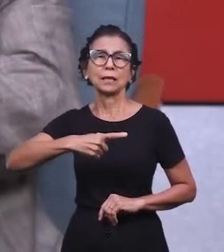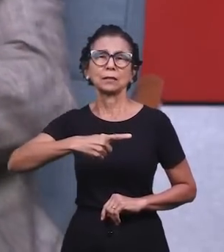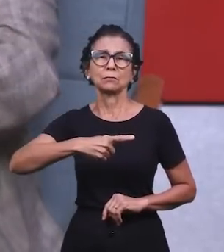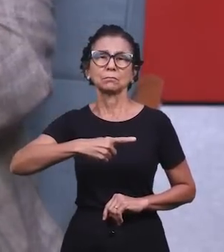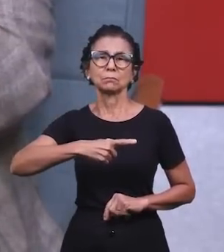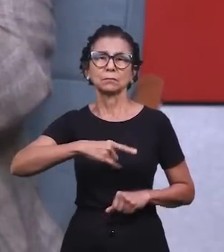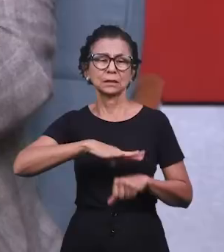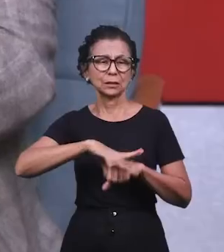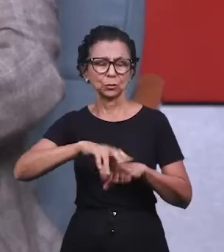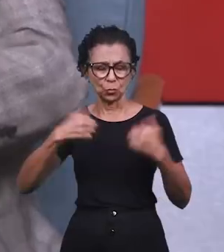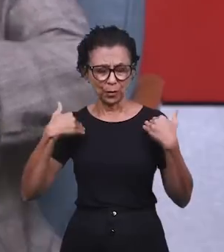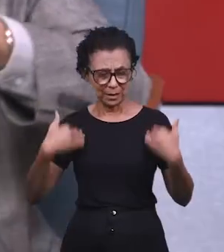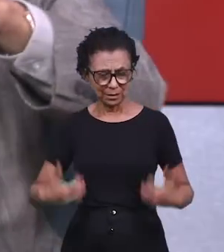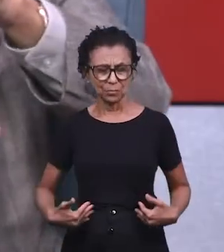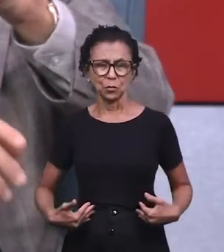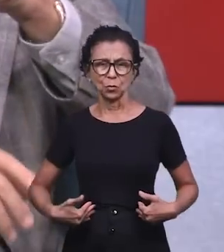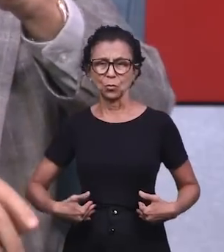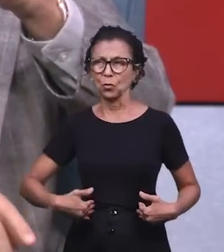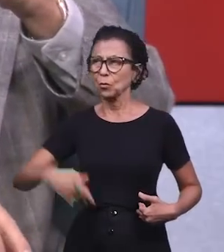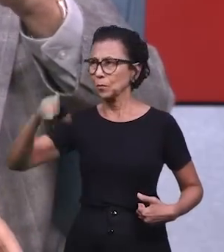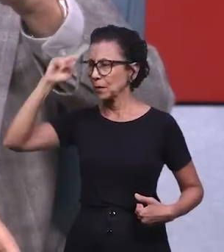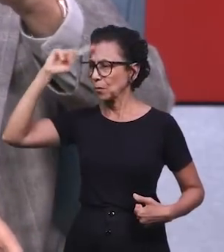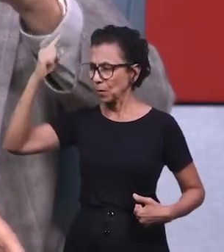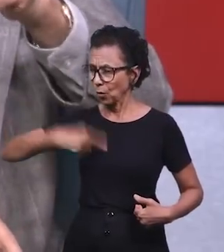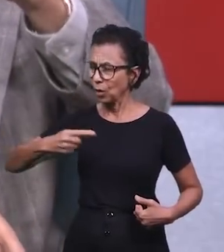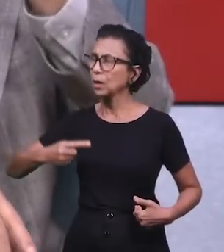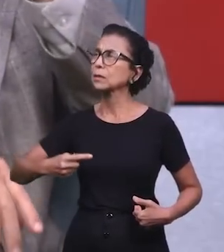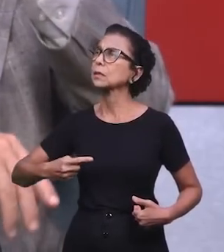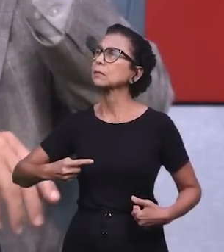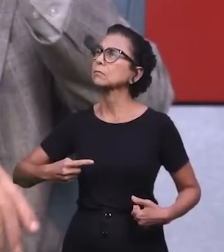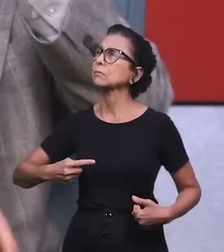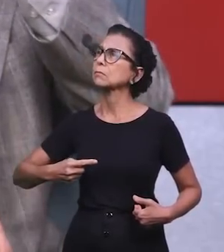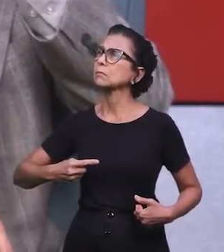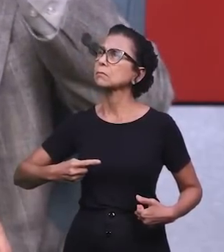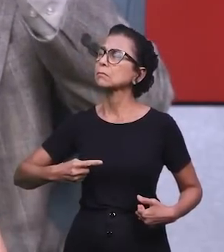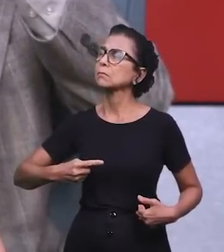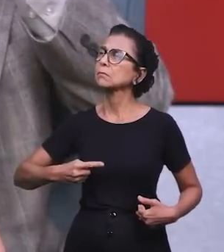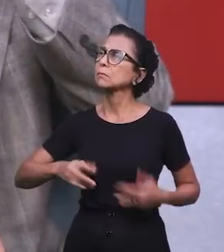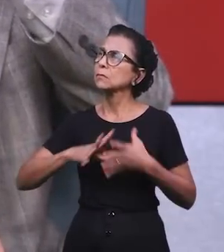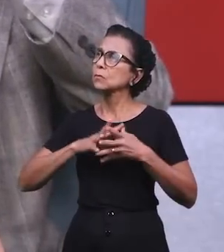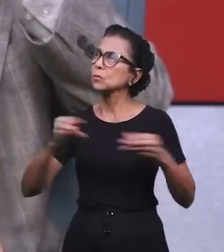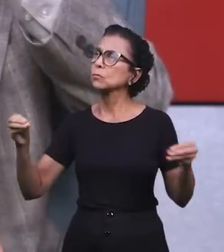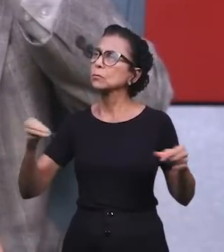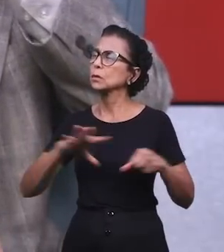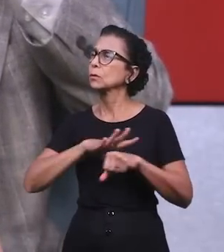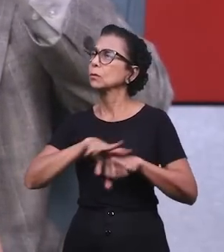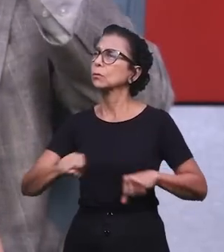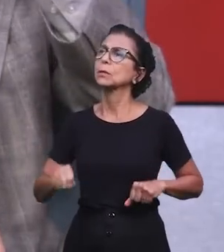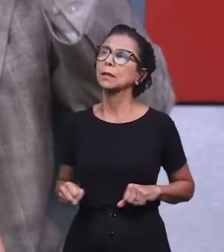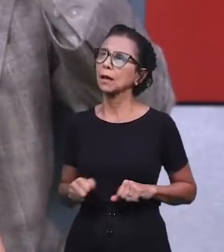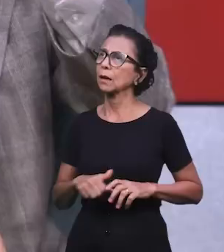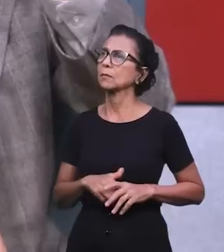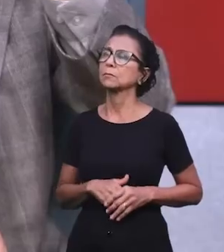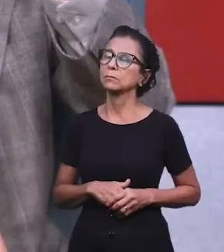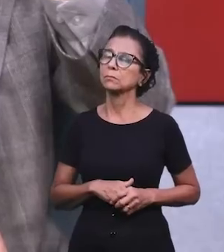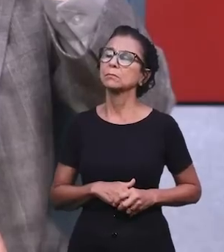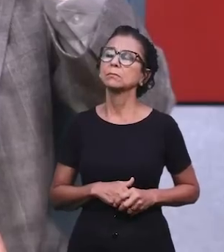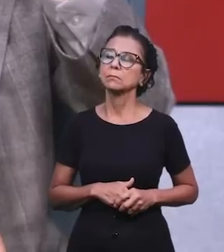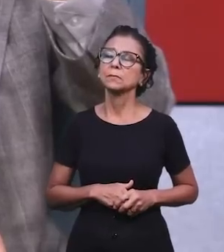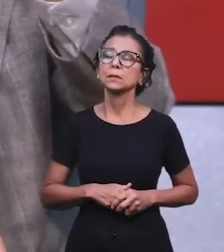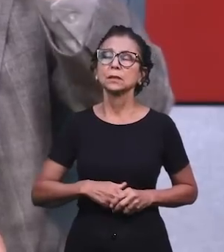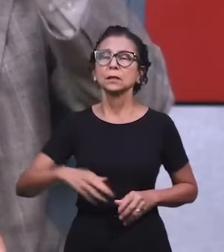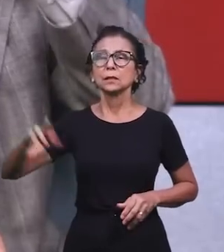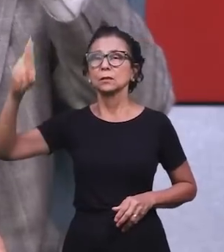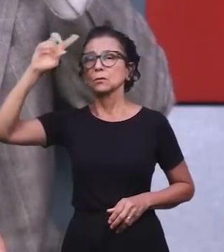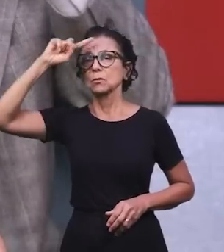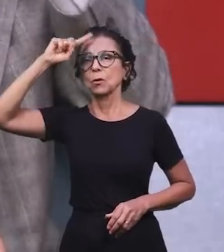doença, dá uma ordem nesse problema. E o Senhor dá uma ordem. E é uma forma.